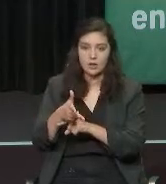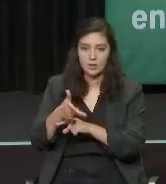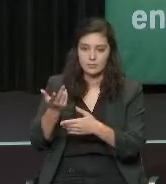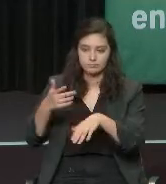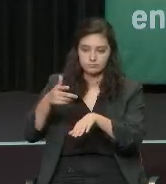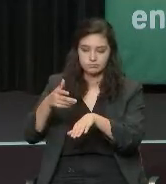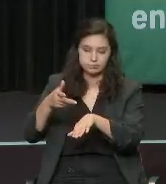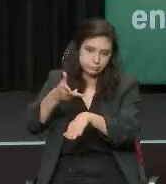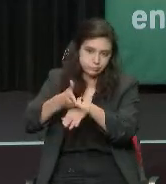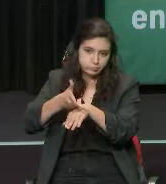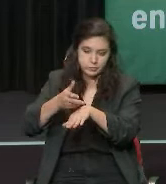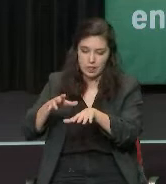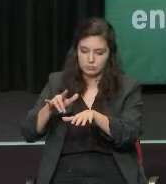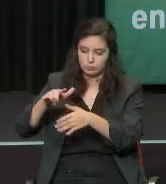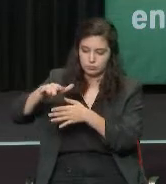E